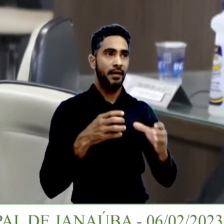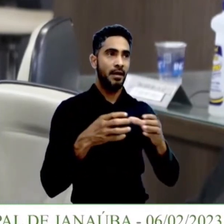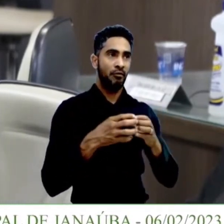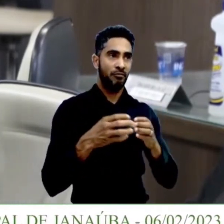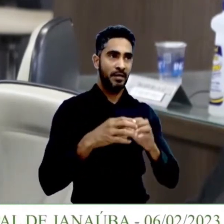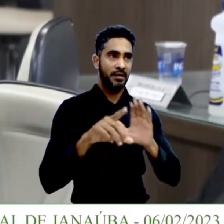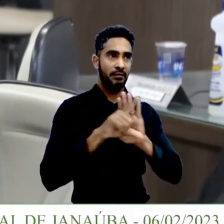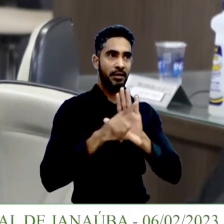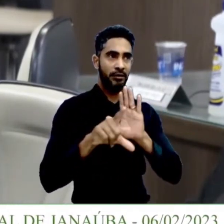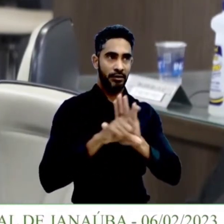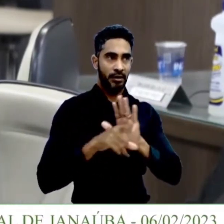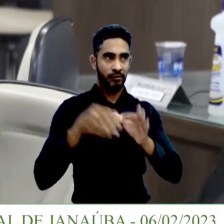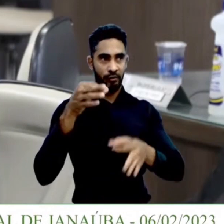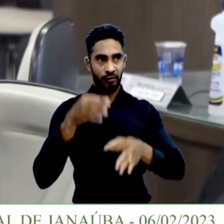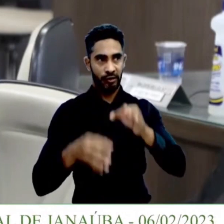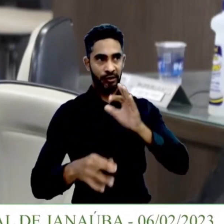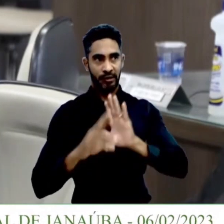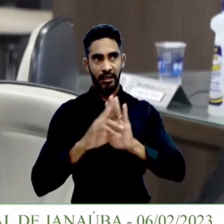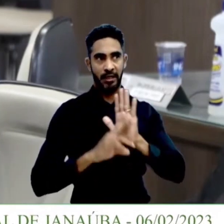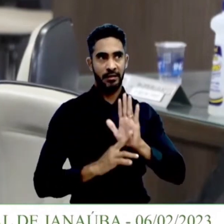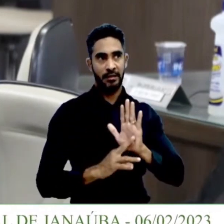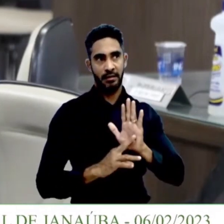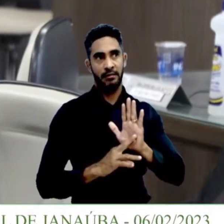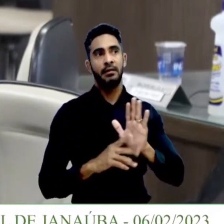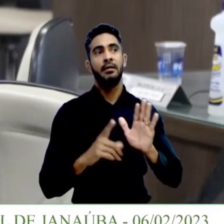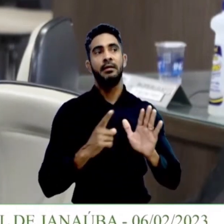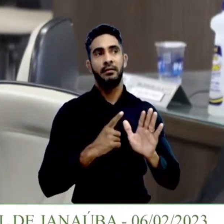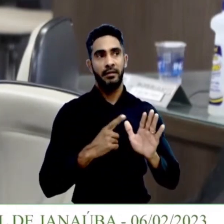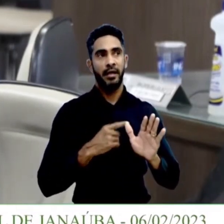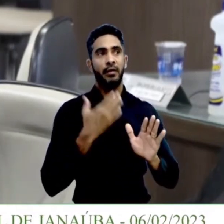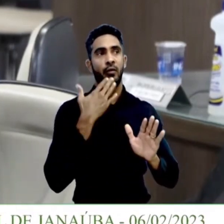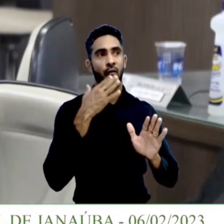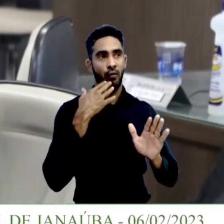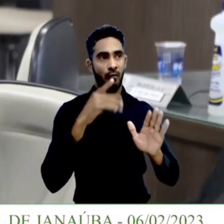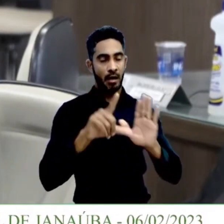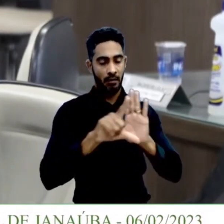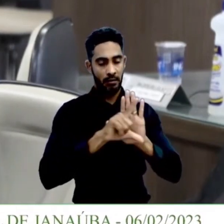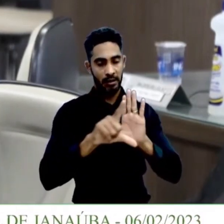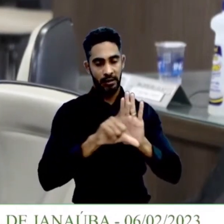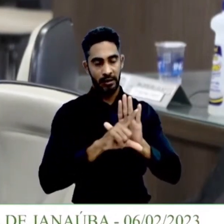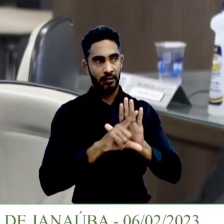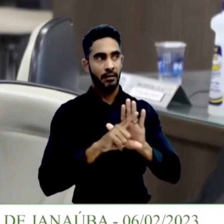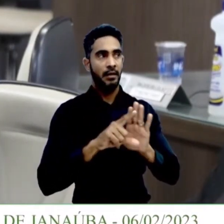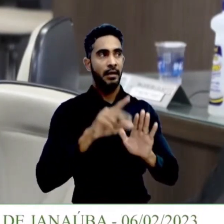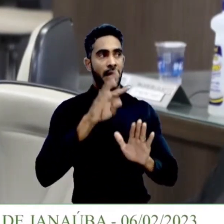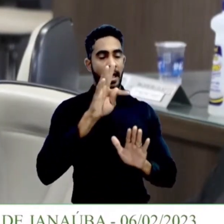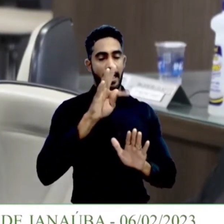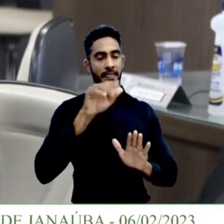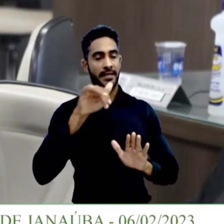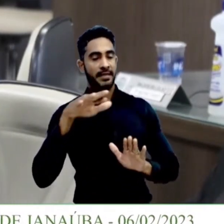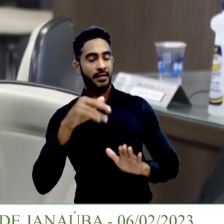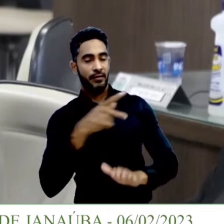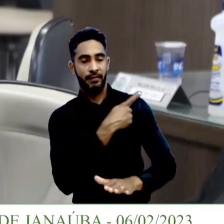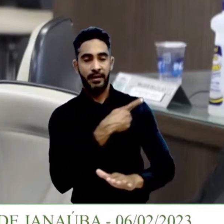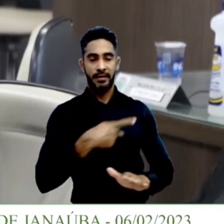de Legislação e Justiça, realmente, a qual eu faço parte dela, Tarcísio é o presidente, eu sou a vice, e Bruno é